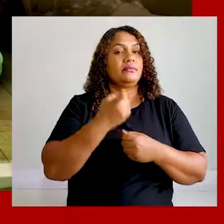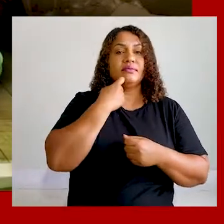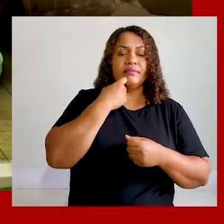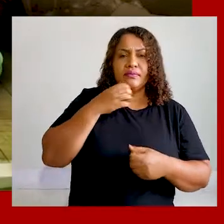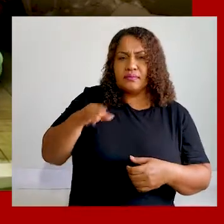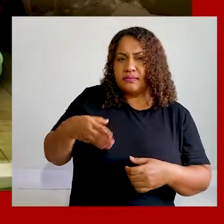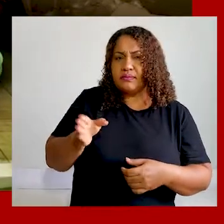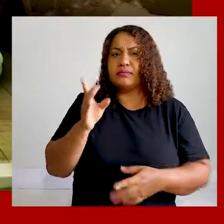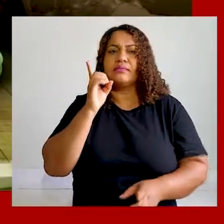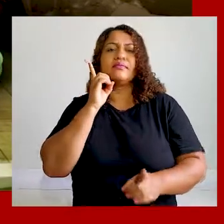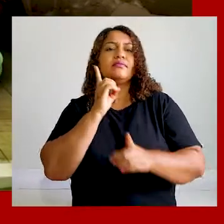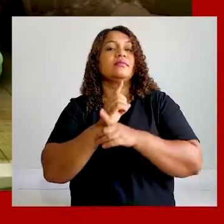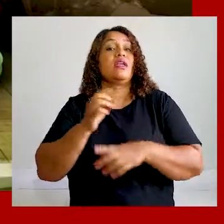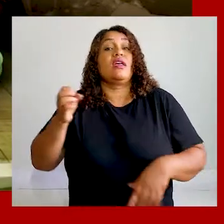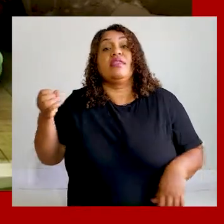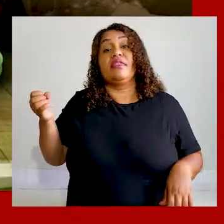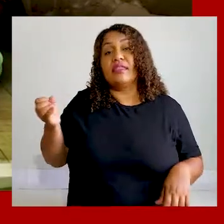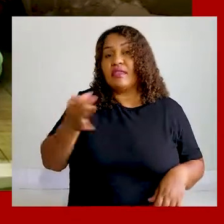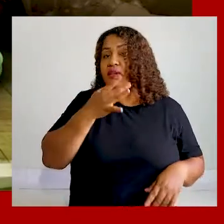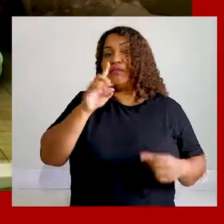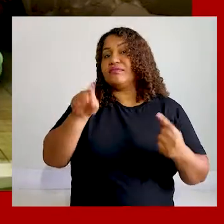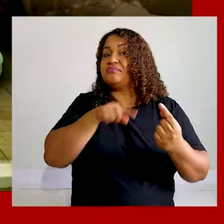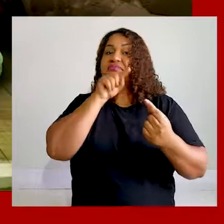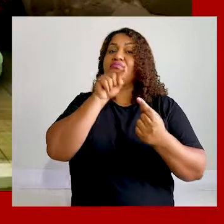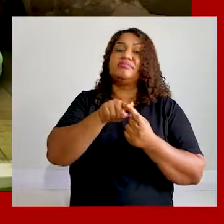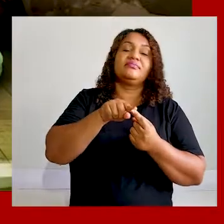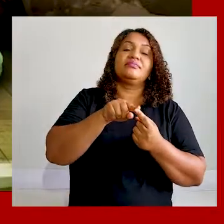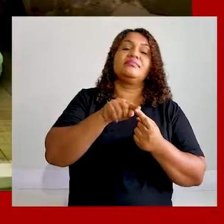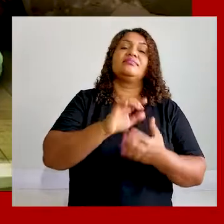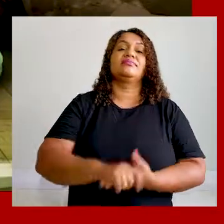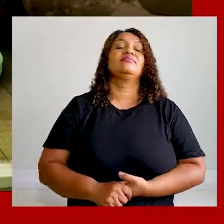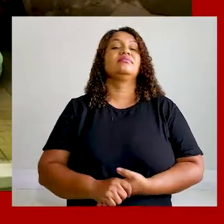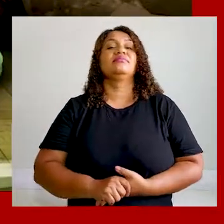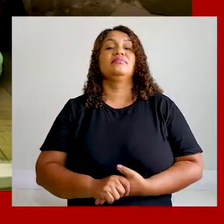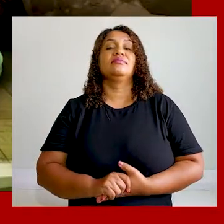cascudo descobriu em si novos caminhos.